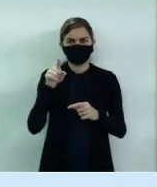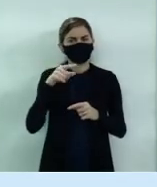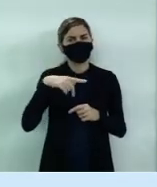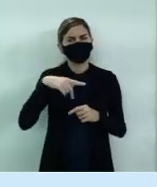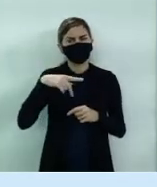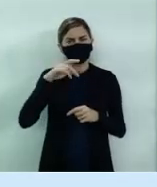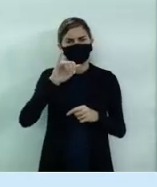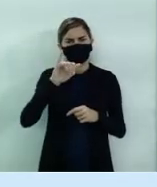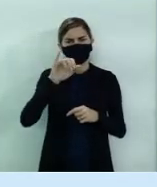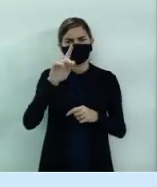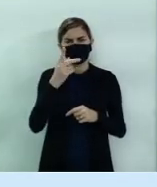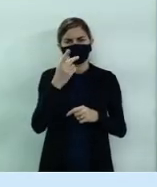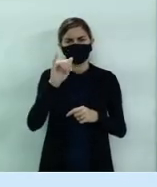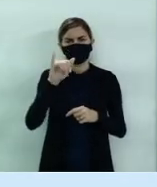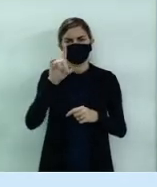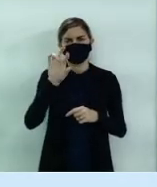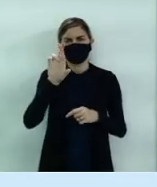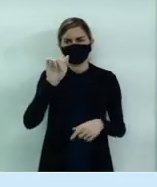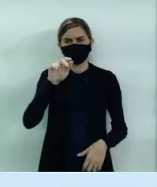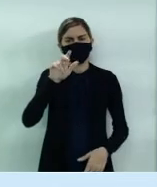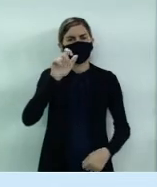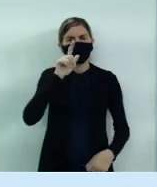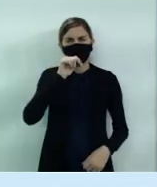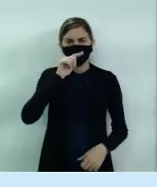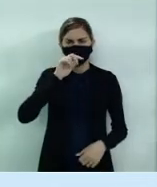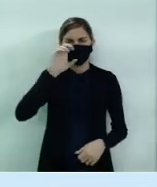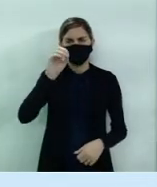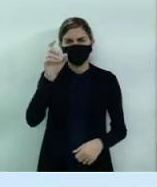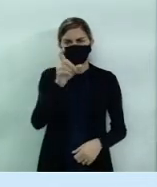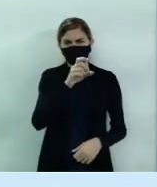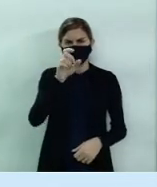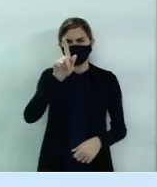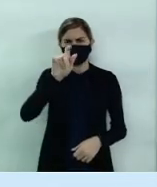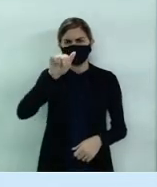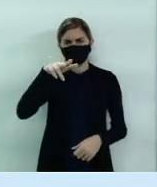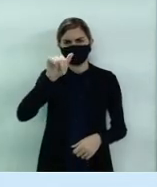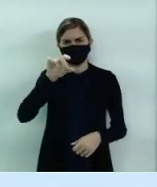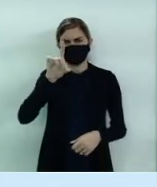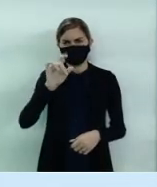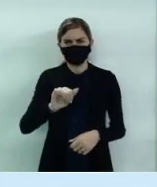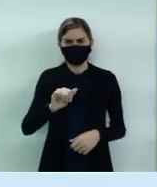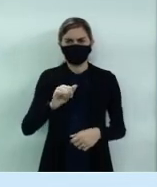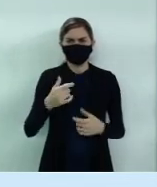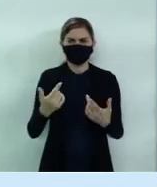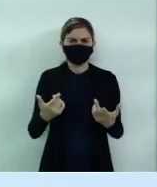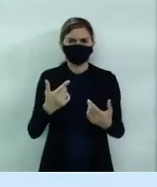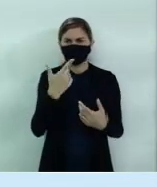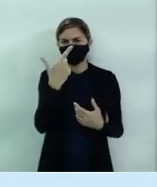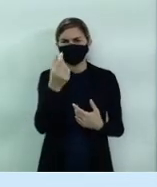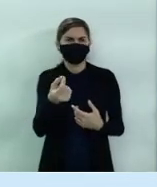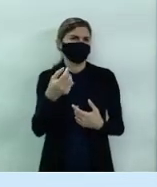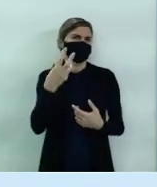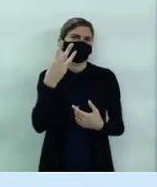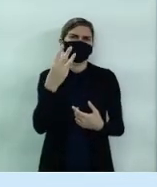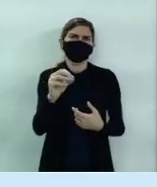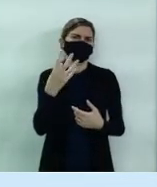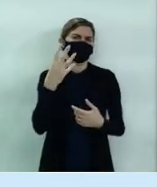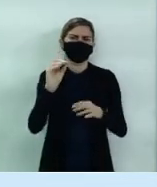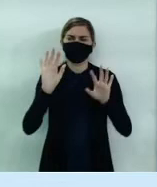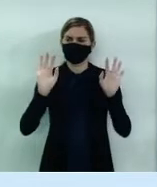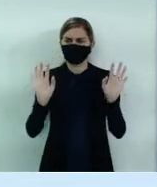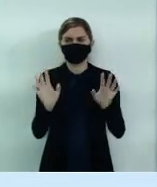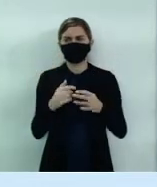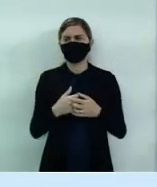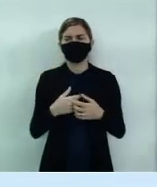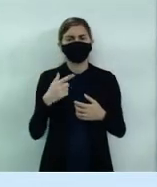peróxido de hidrogênio, a água oxigenada cremosa, que você pode comprar no volume 20, no volume 30, no volume 40. Estou